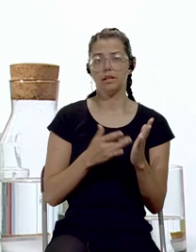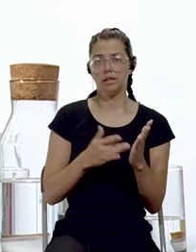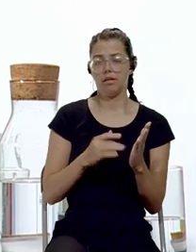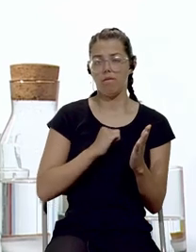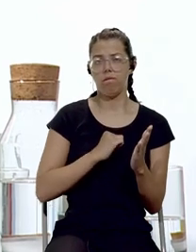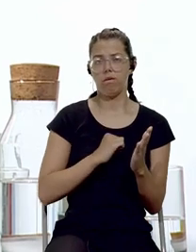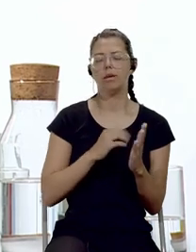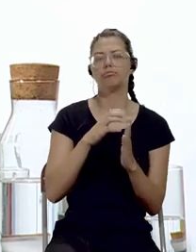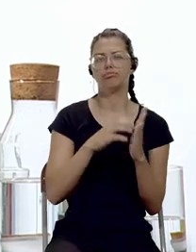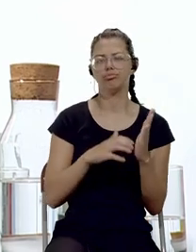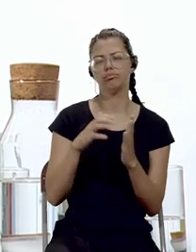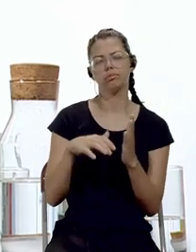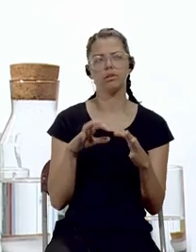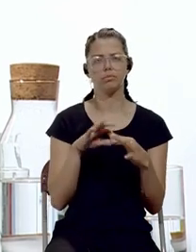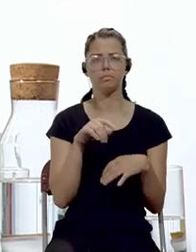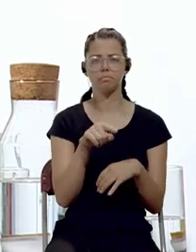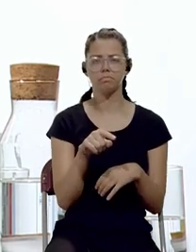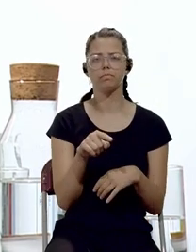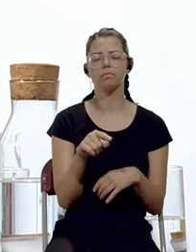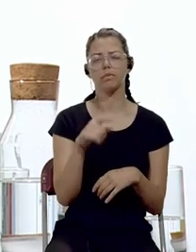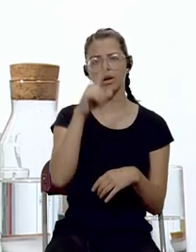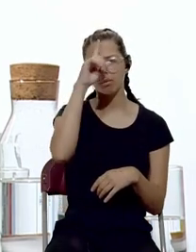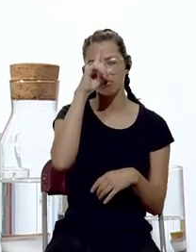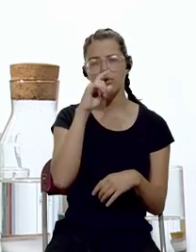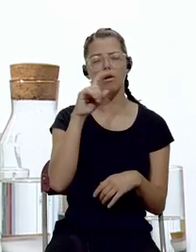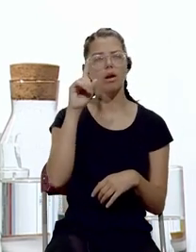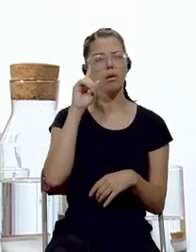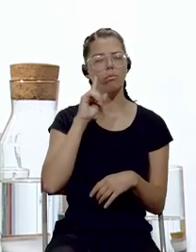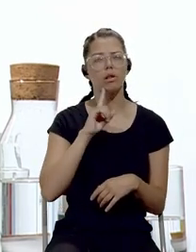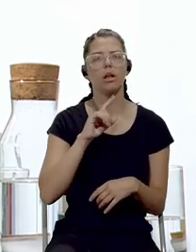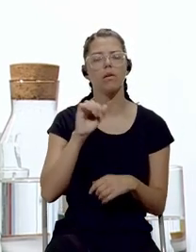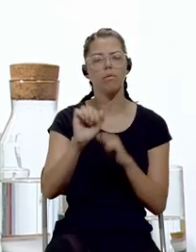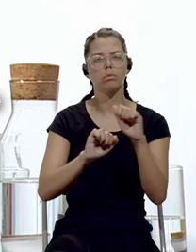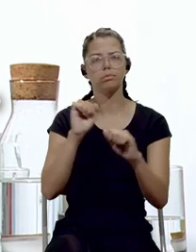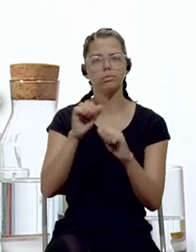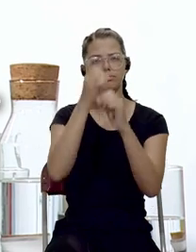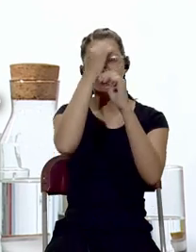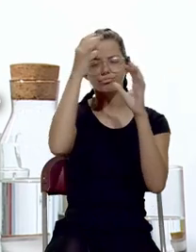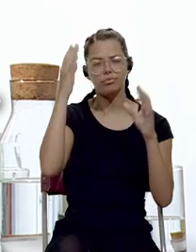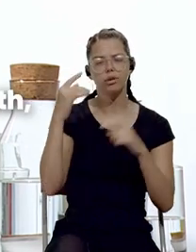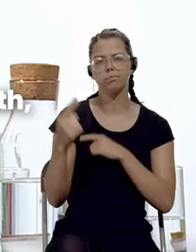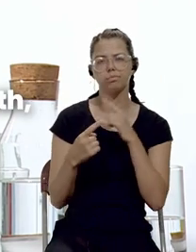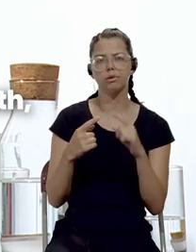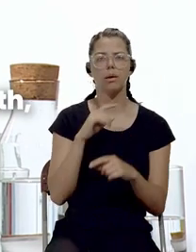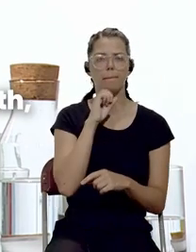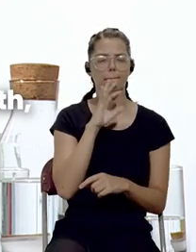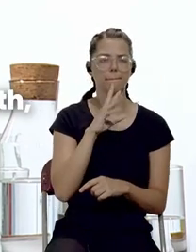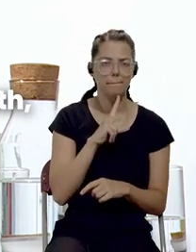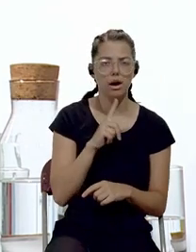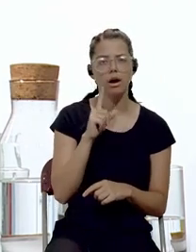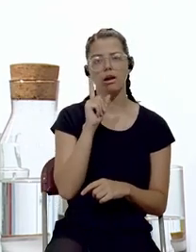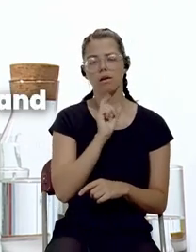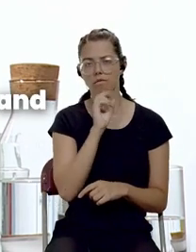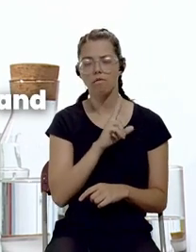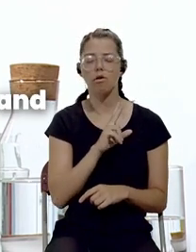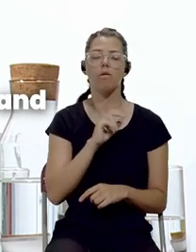escrevo um bocadinho sobre isso. É um livro que fala sobre a memória das mulheres que foram da geração das nossas mães e das nossas avós e cresceram na